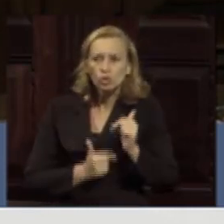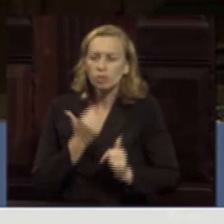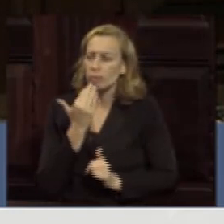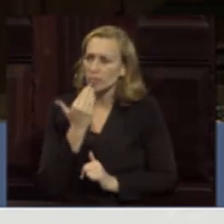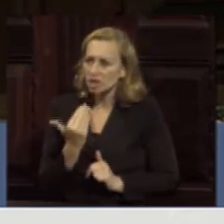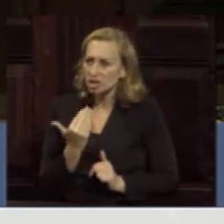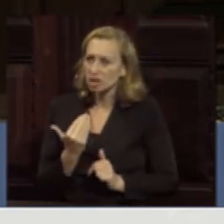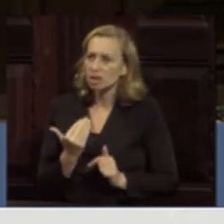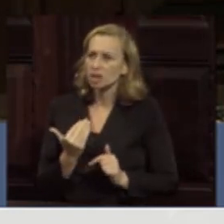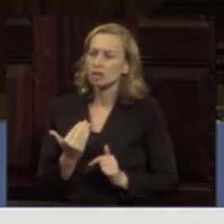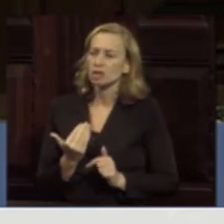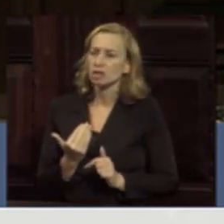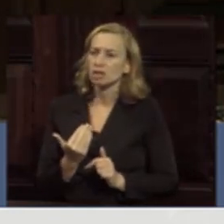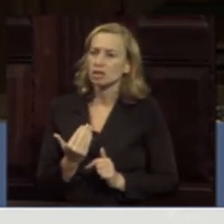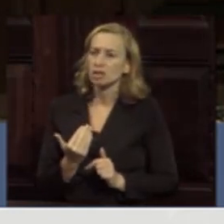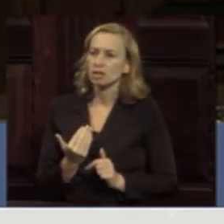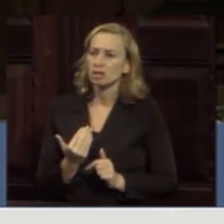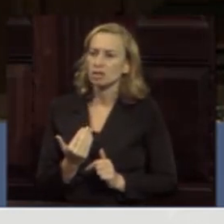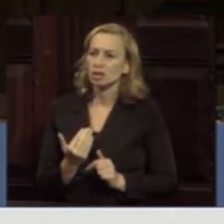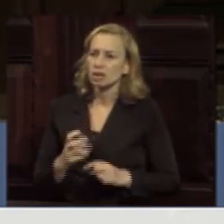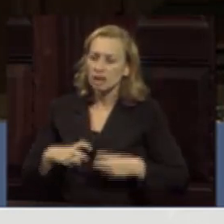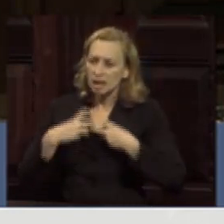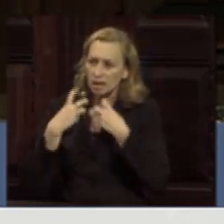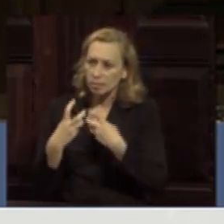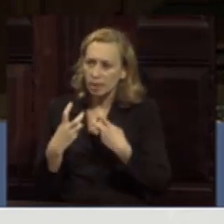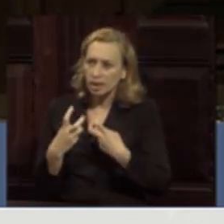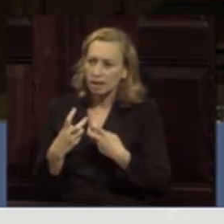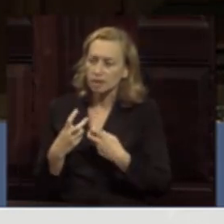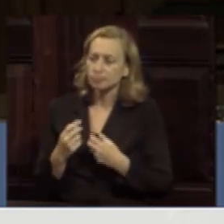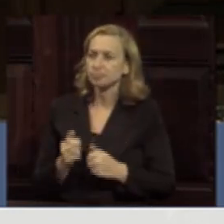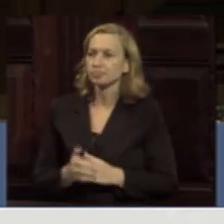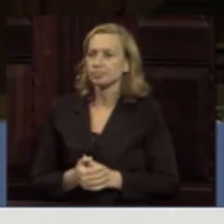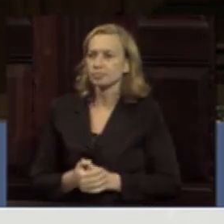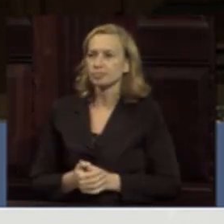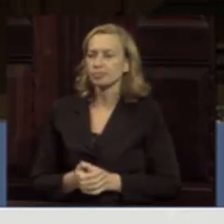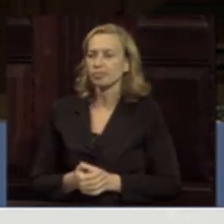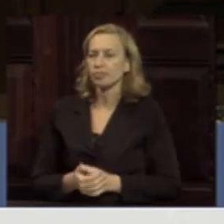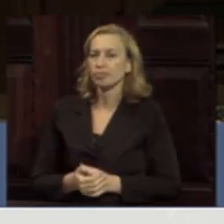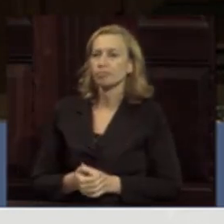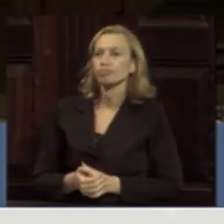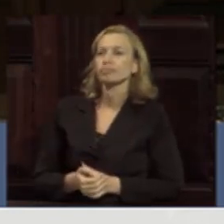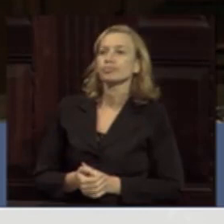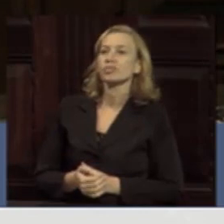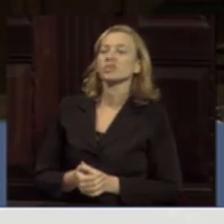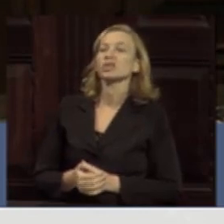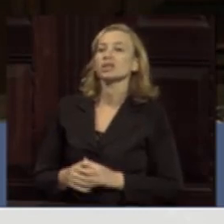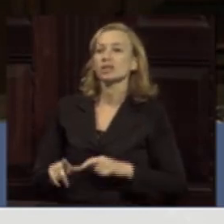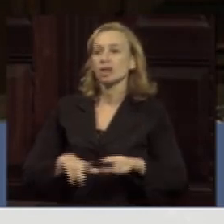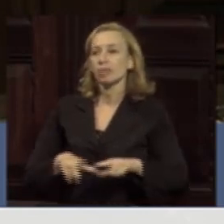para conquistar uma melhor organização do trabalho pedagógico